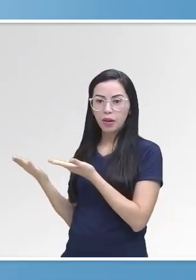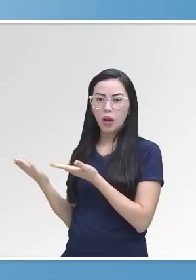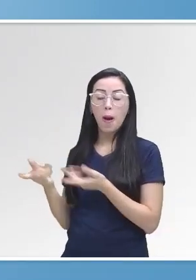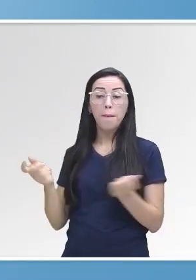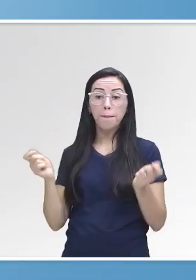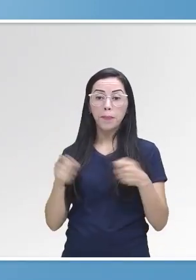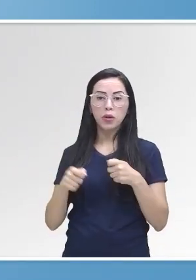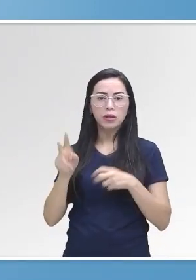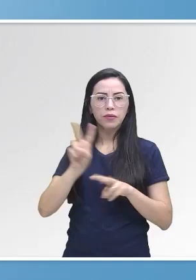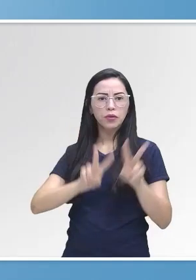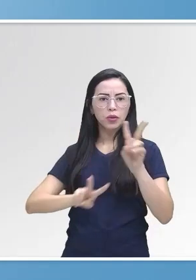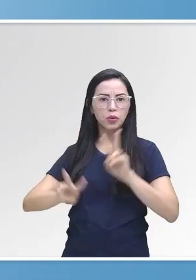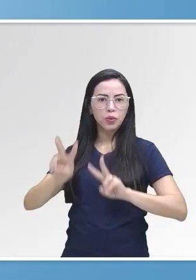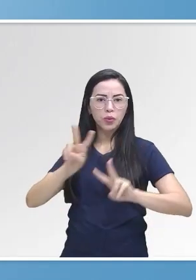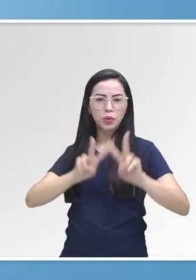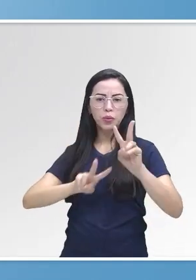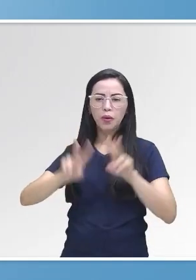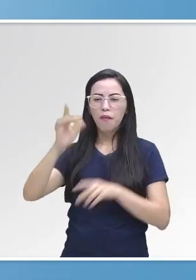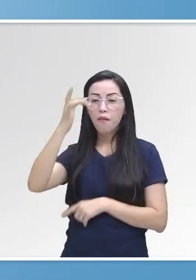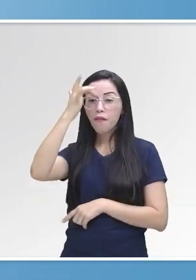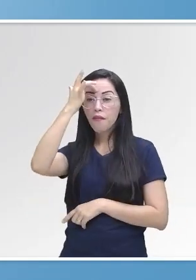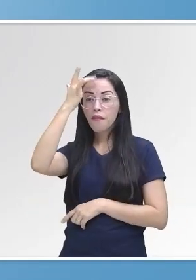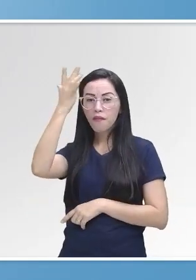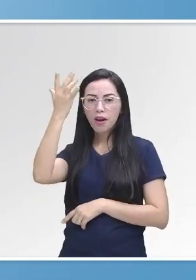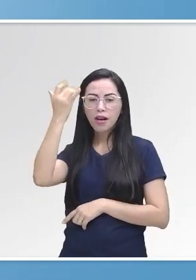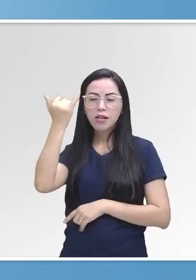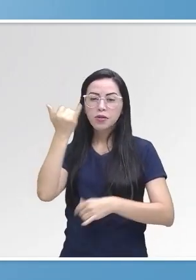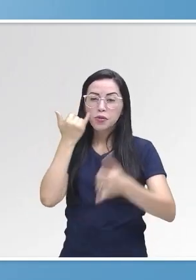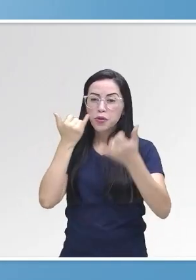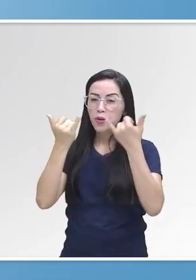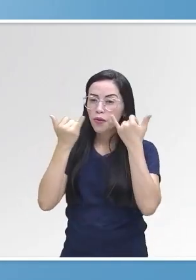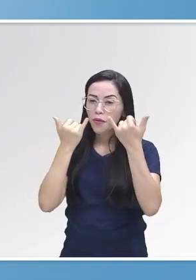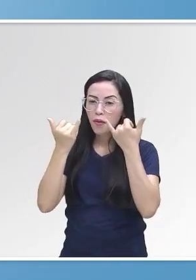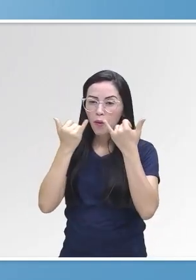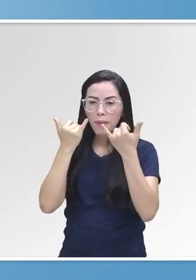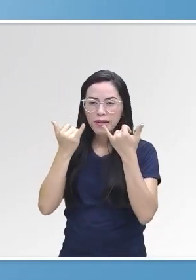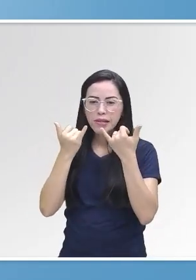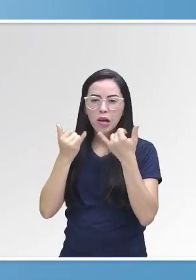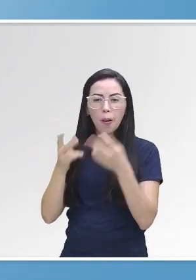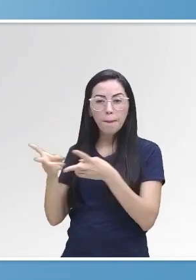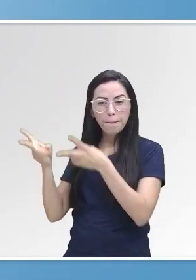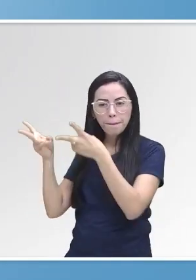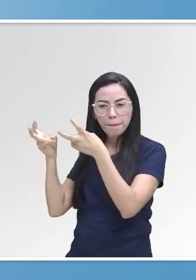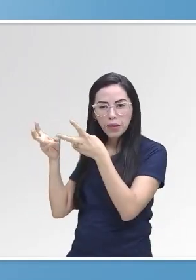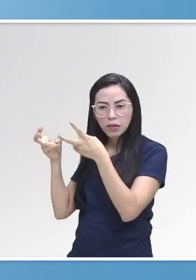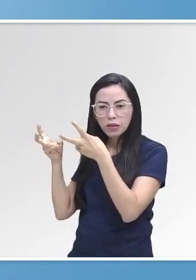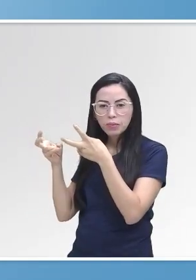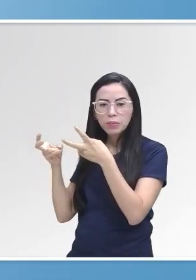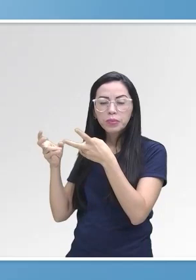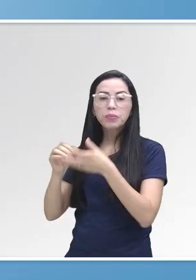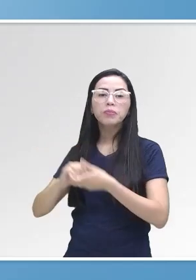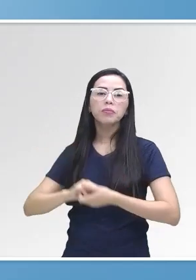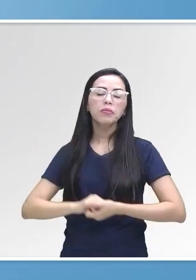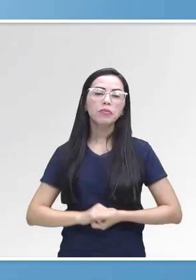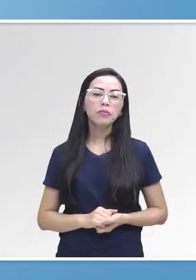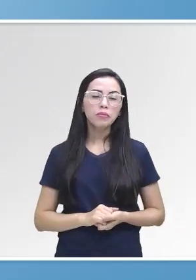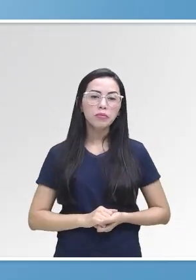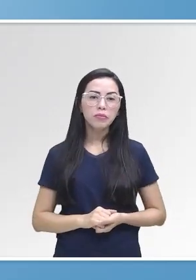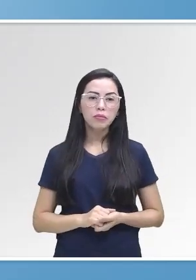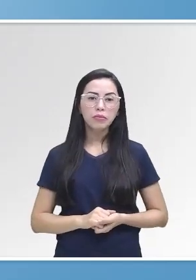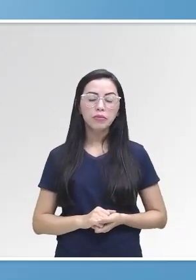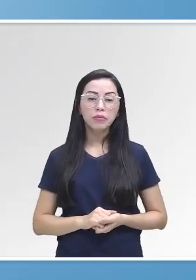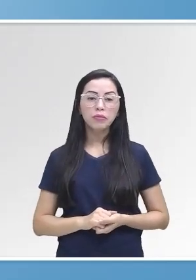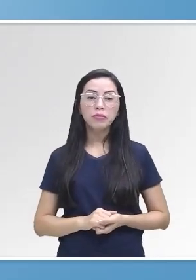que facilitam A análise de dados eu tô dormir com as porque aí para vocês e